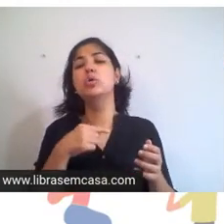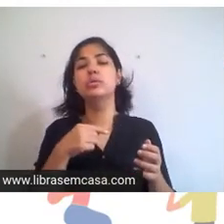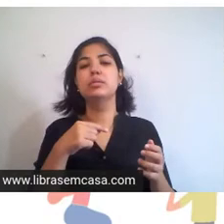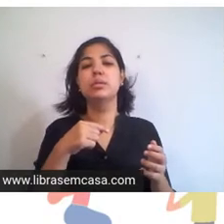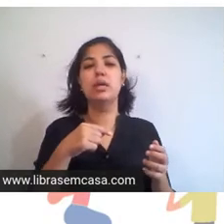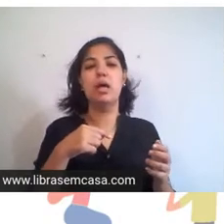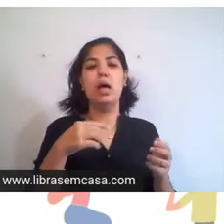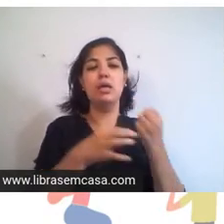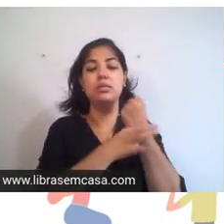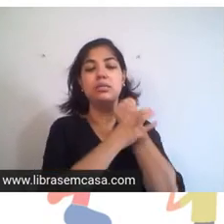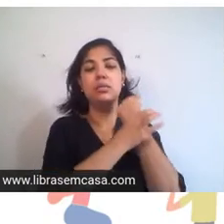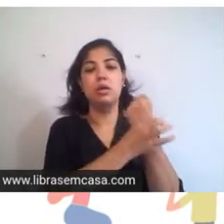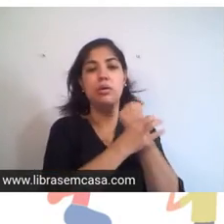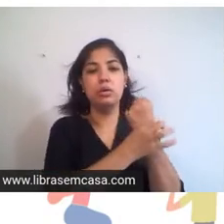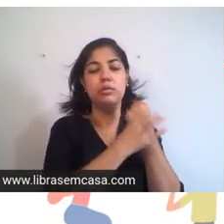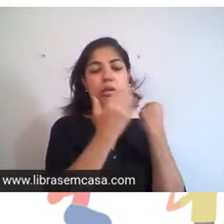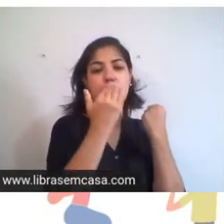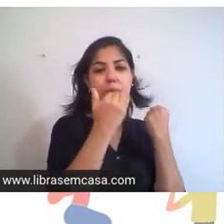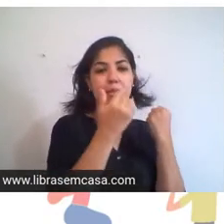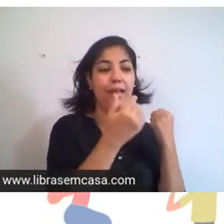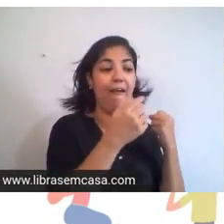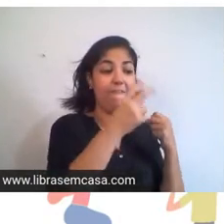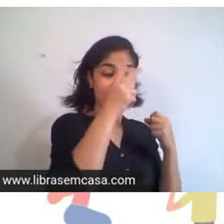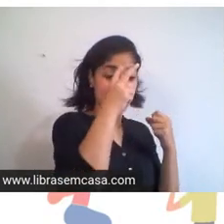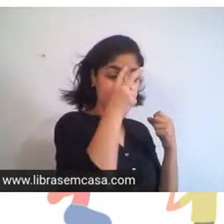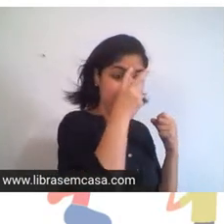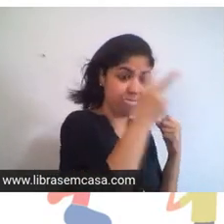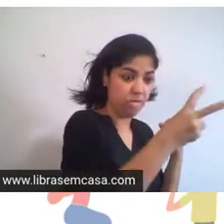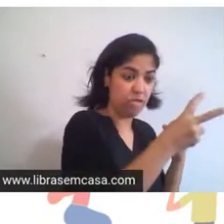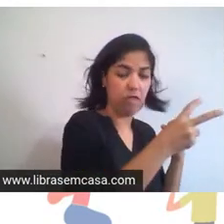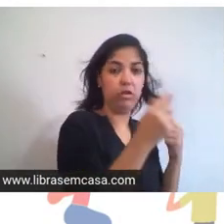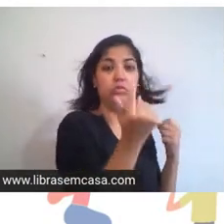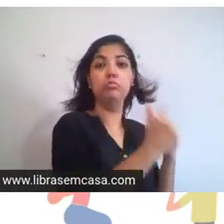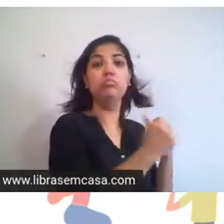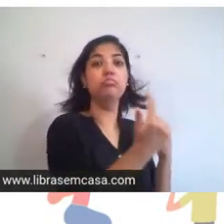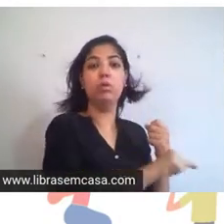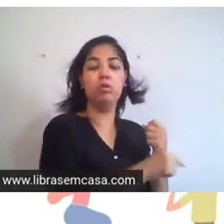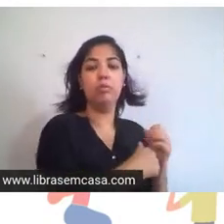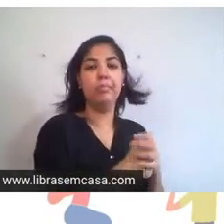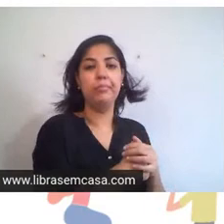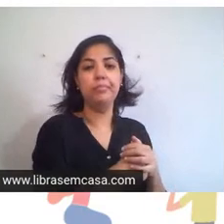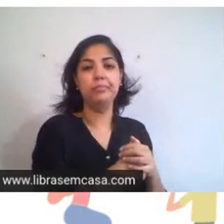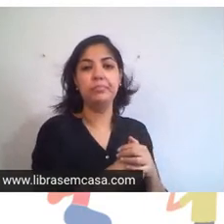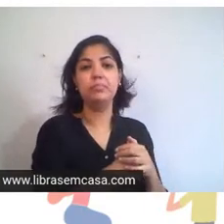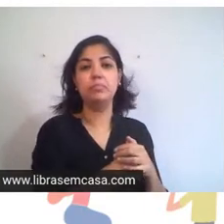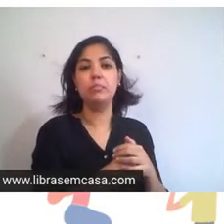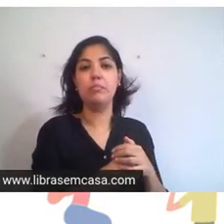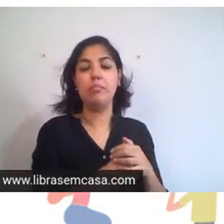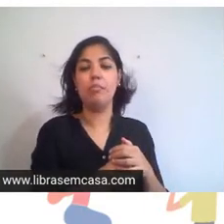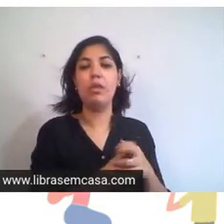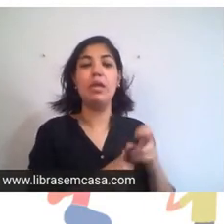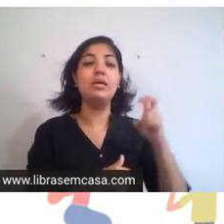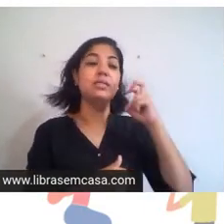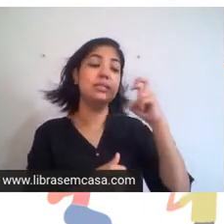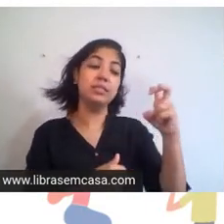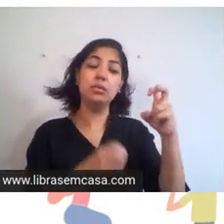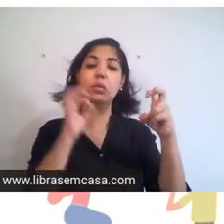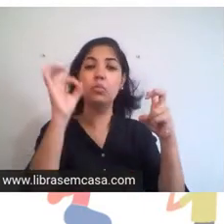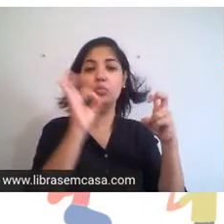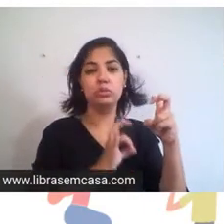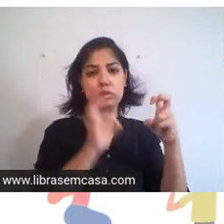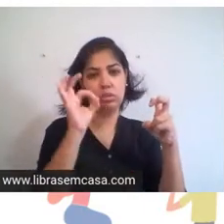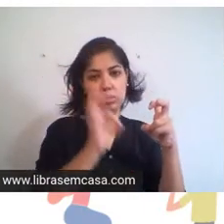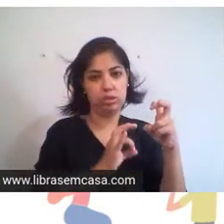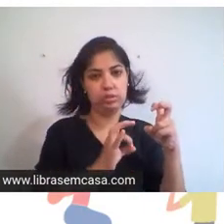A cada desses 36% de domicílios em insegurança alimentar, 5% deles estão em